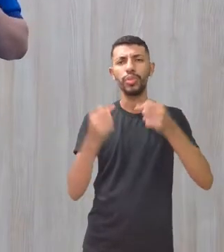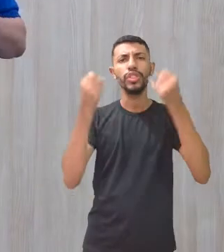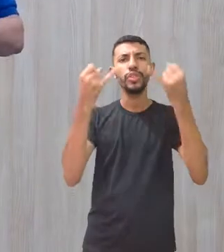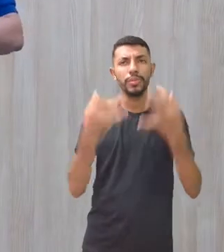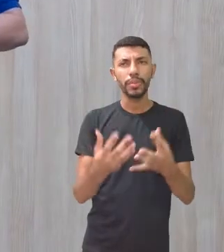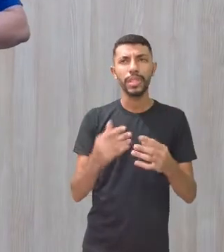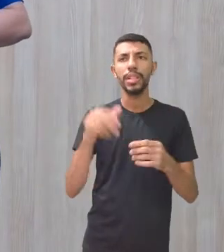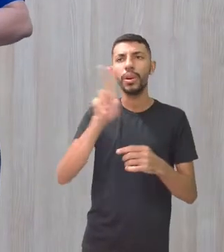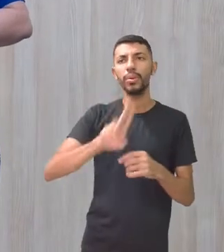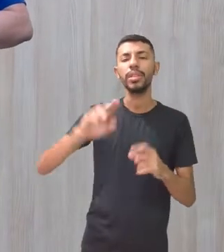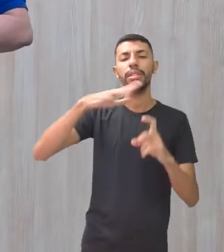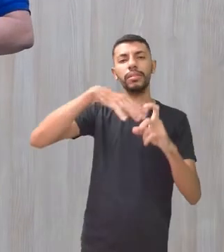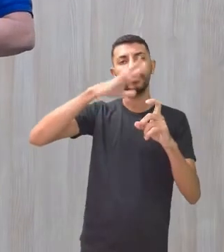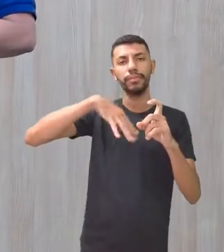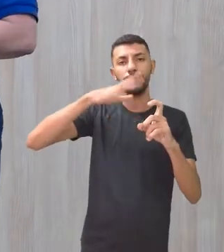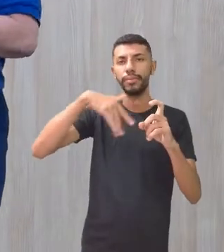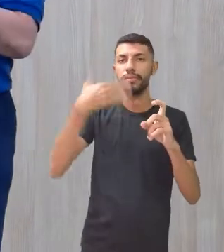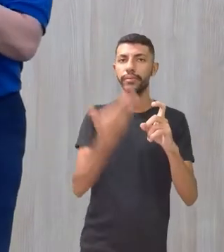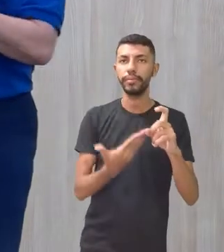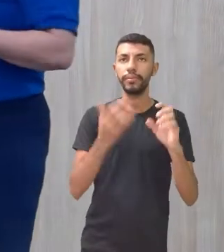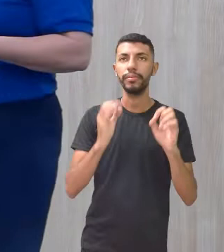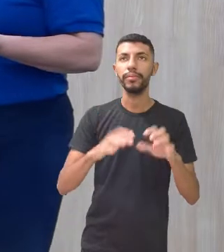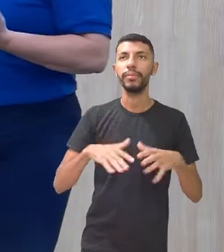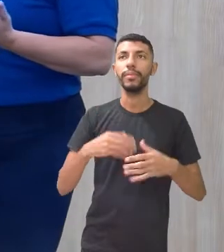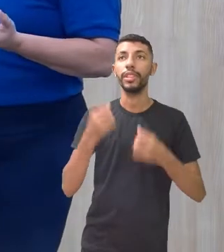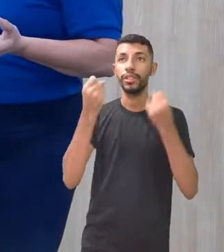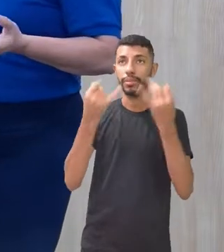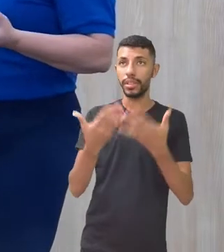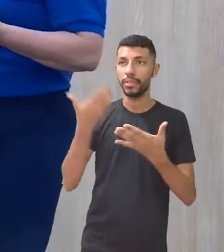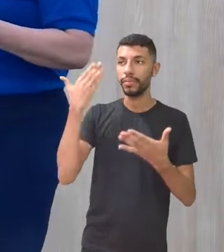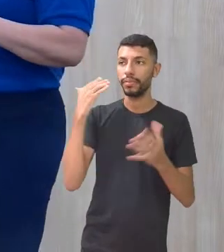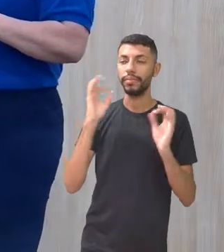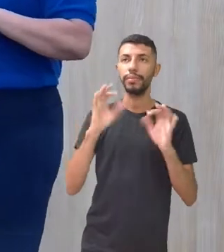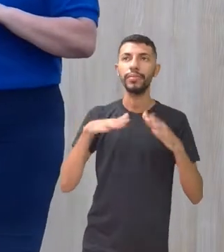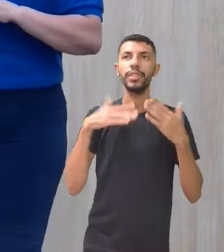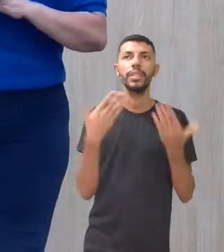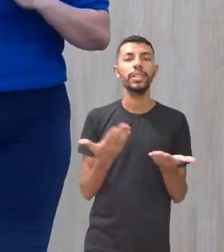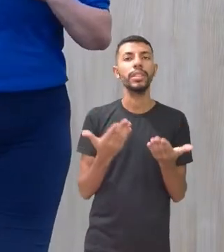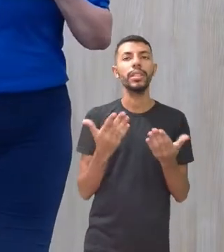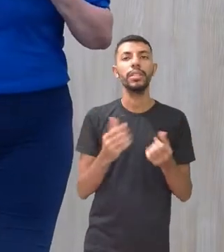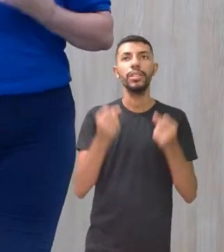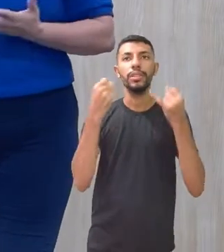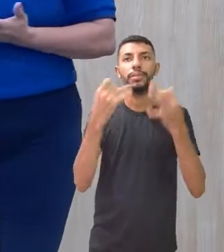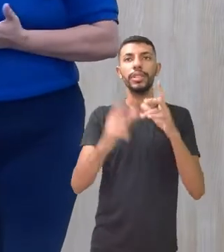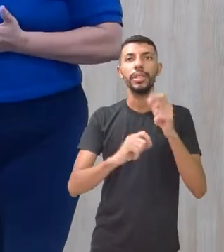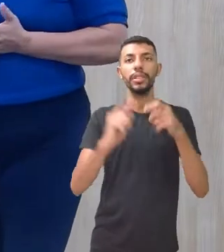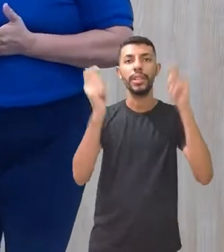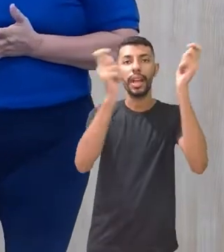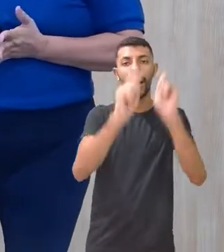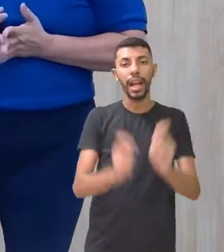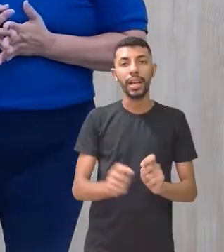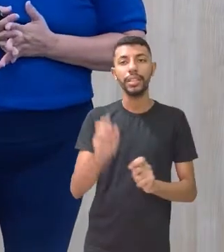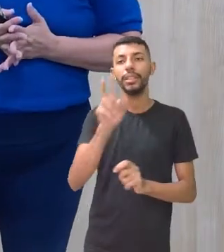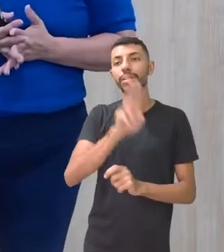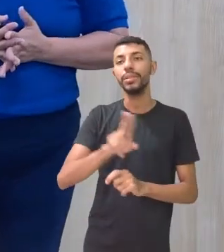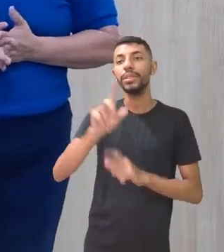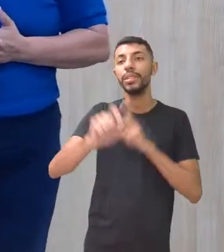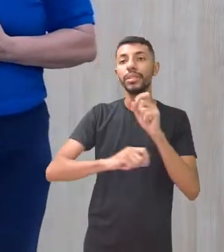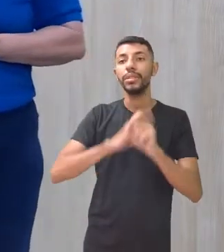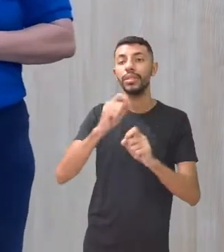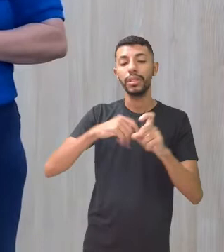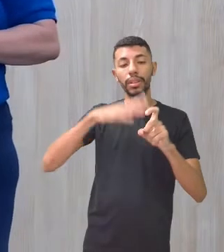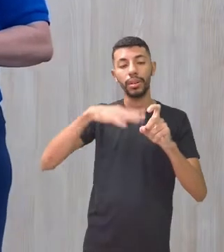explicam através da mitologia. Eles explicavam, né? Então, eles explicaram a arte a partir do mito